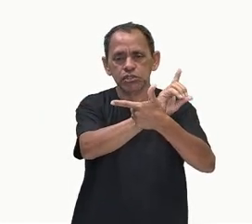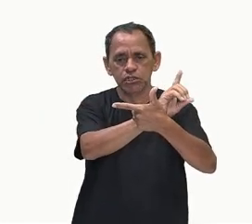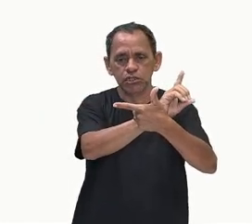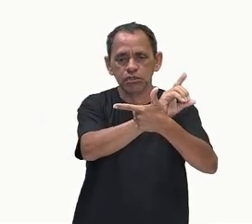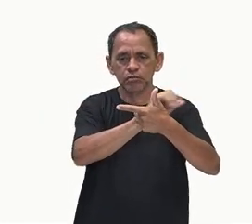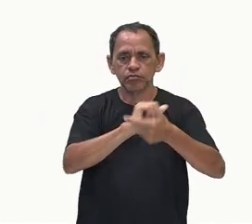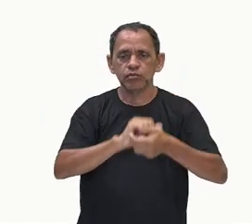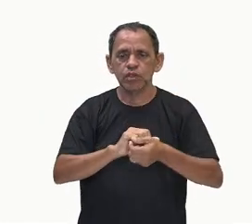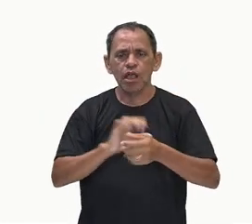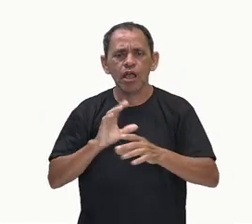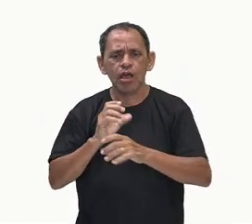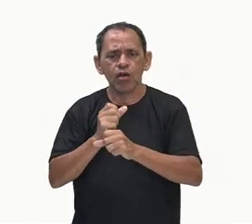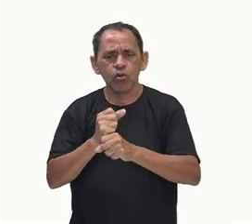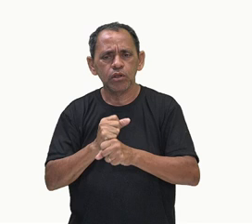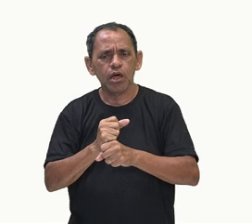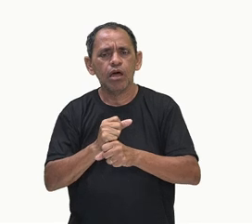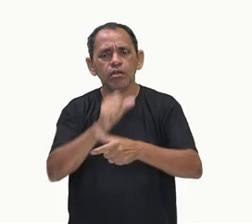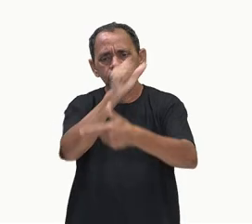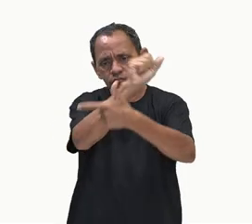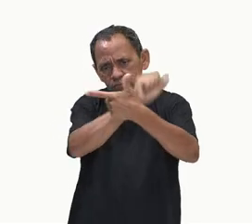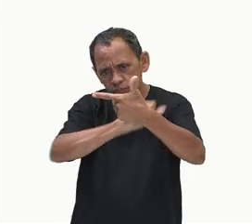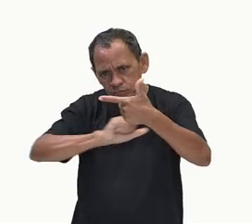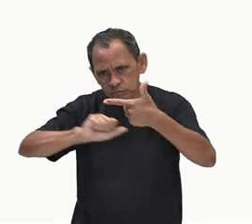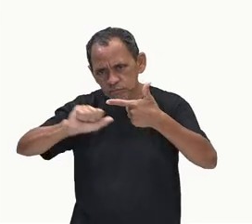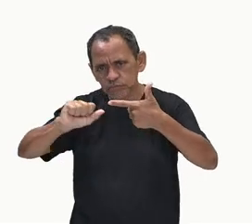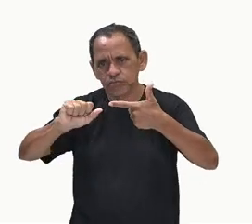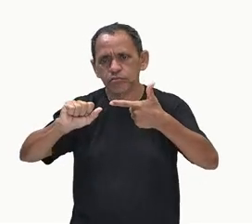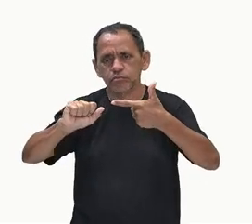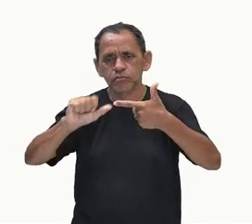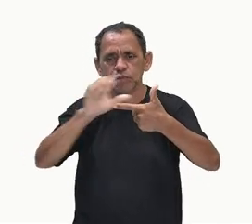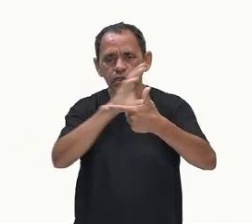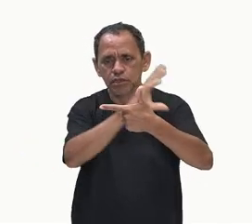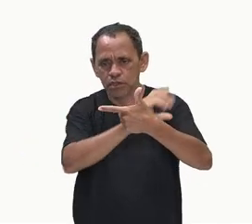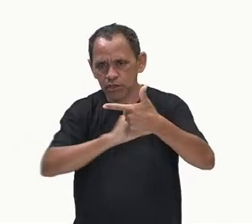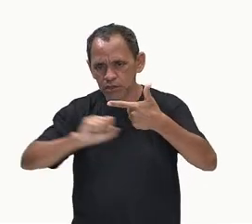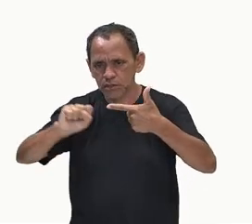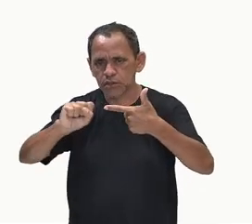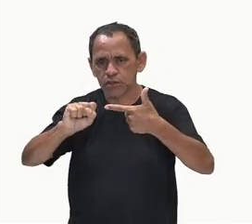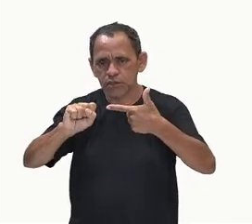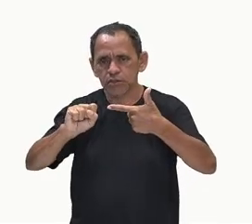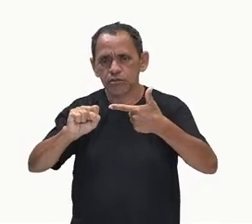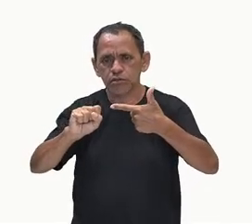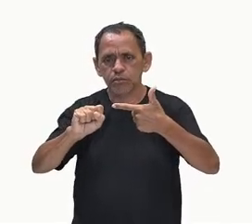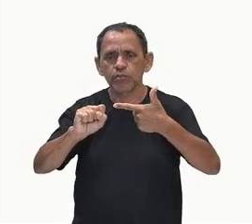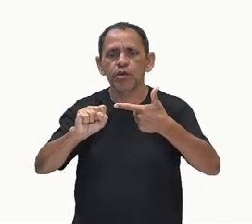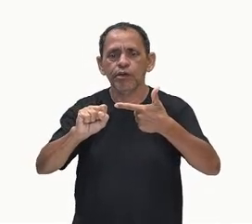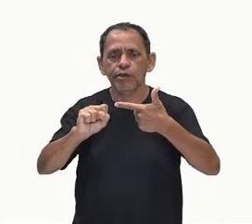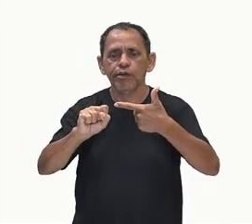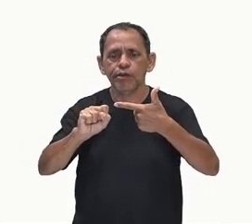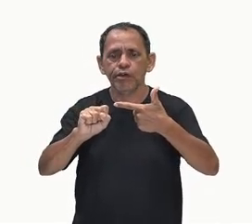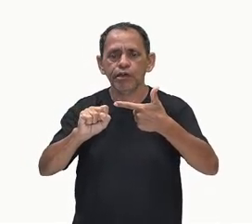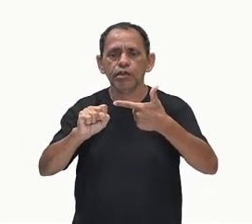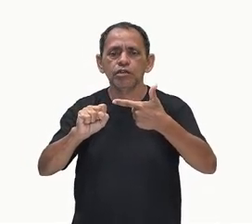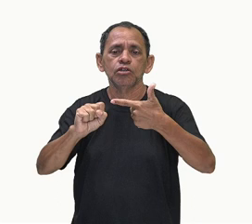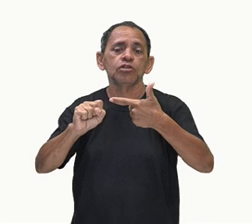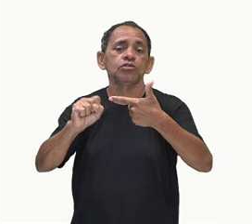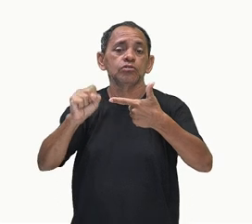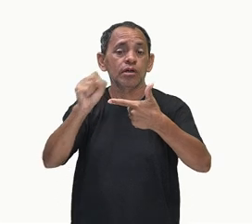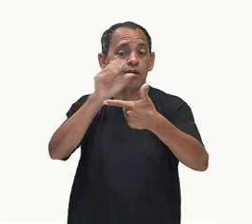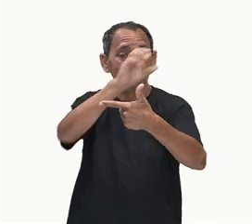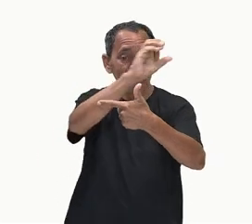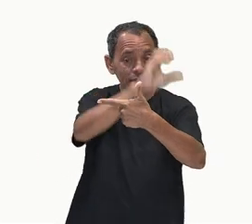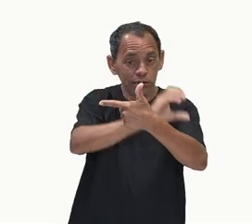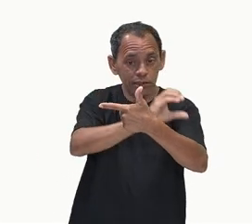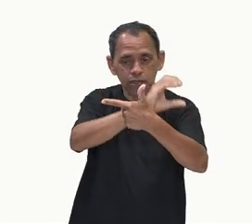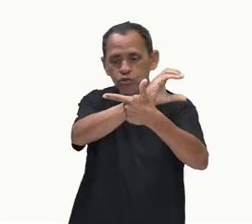o seno a gente precisa de quem do cateto oposto ao ângulo D que nesse caso